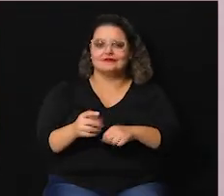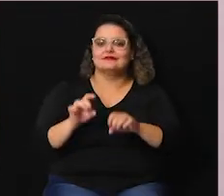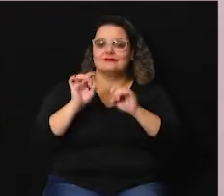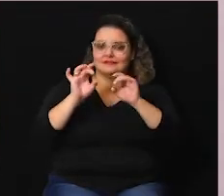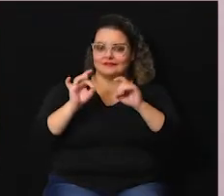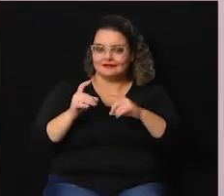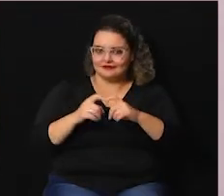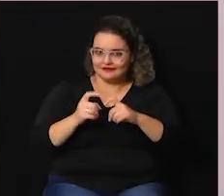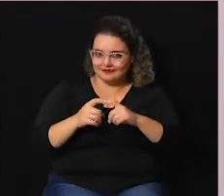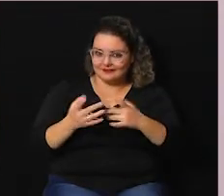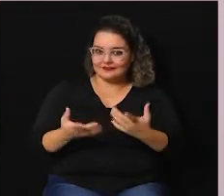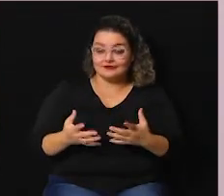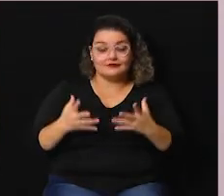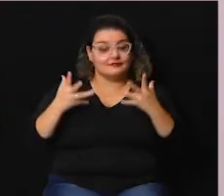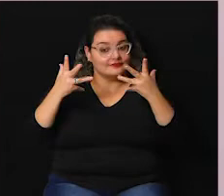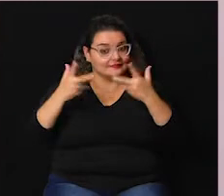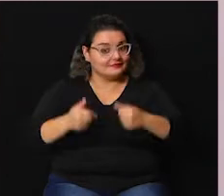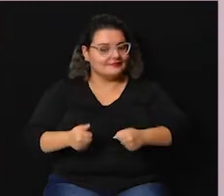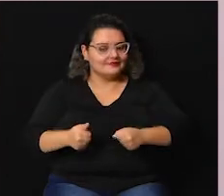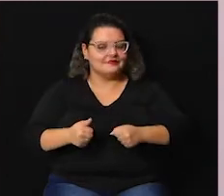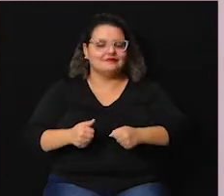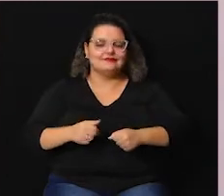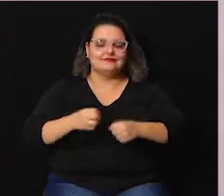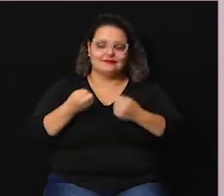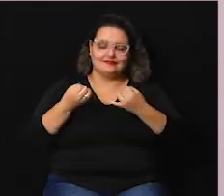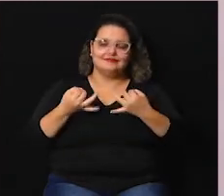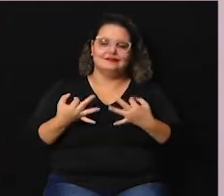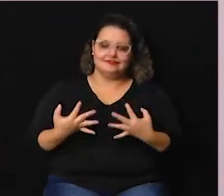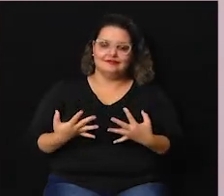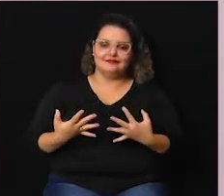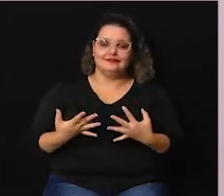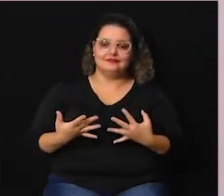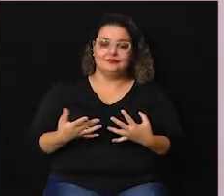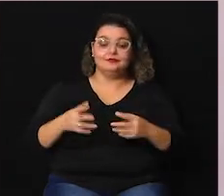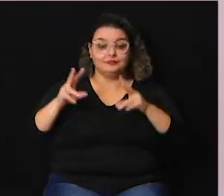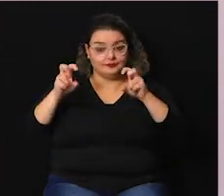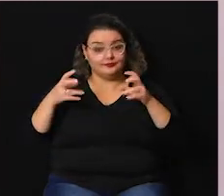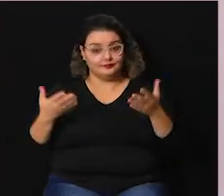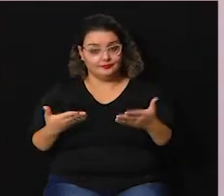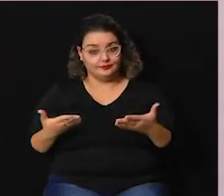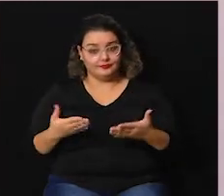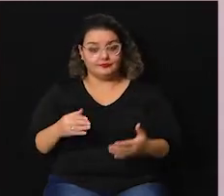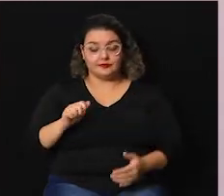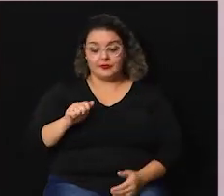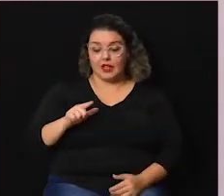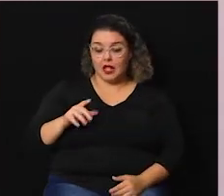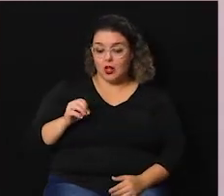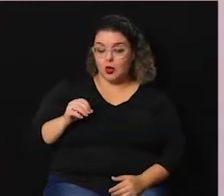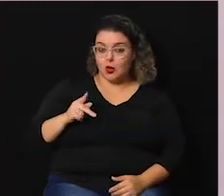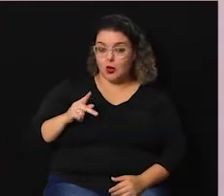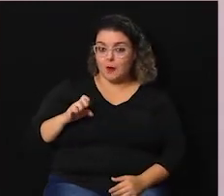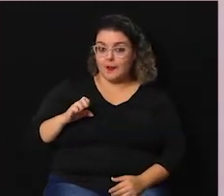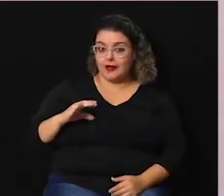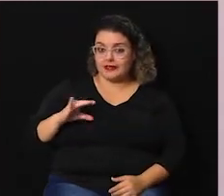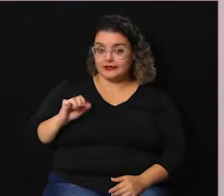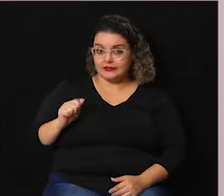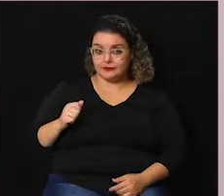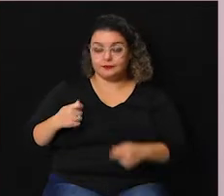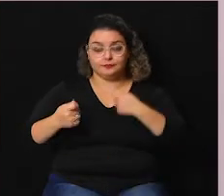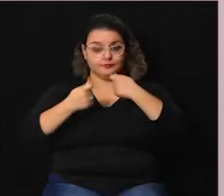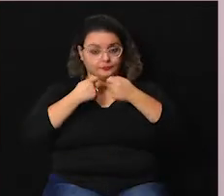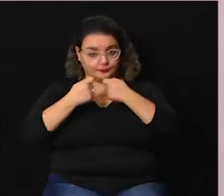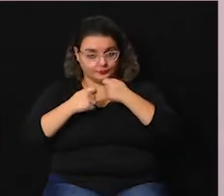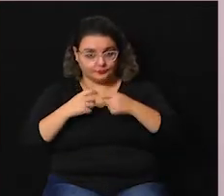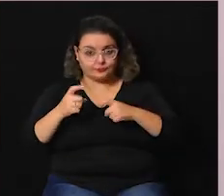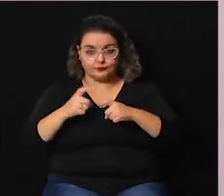para esclarecer tudo. E voltando ao tema de hoje, a gente está falando sobre alopecia. No primeiro bloco, a gente